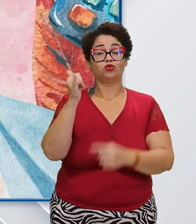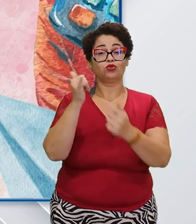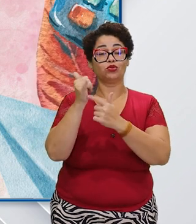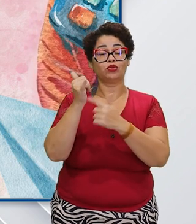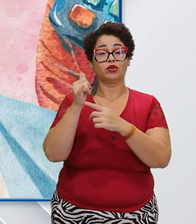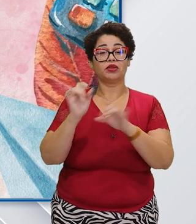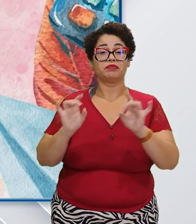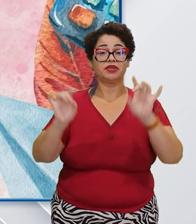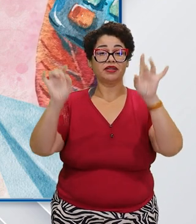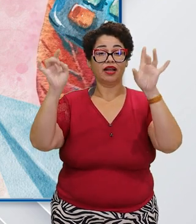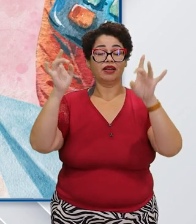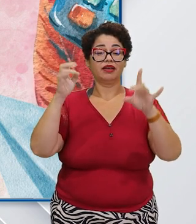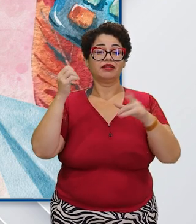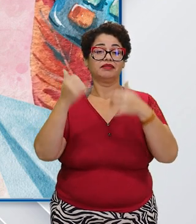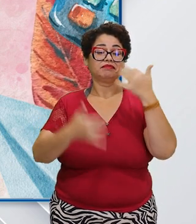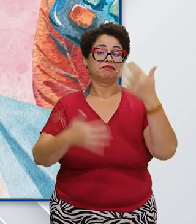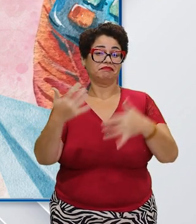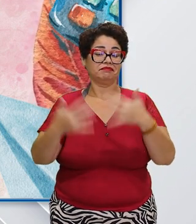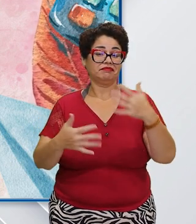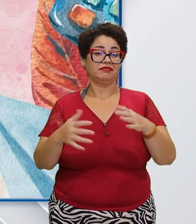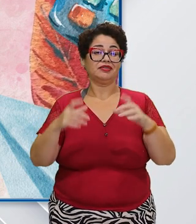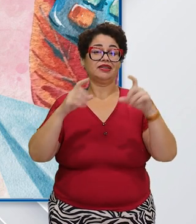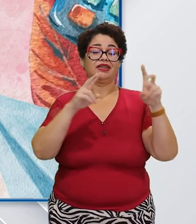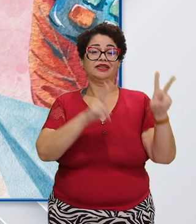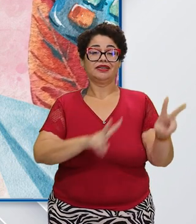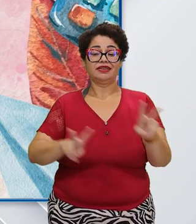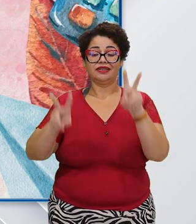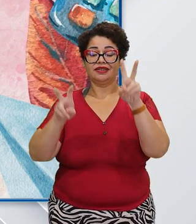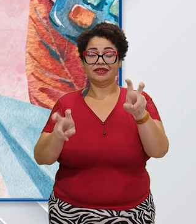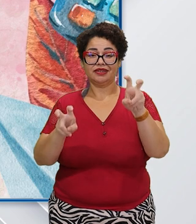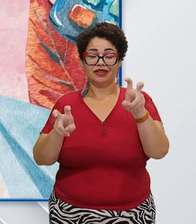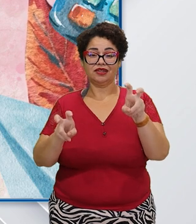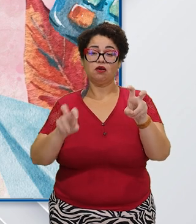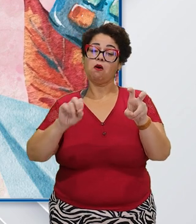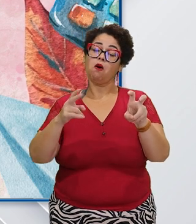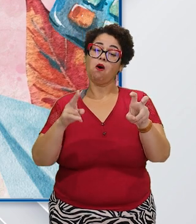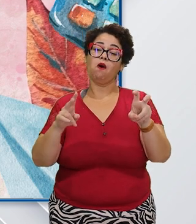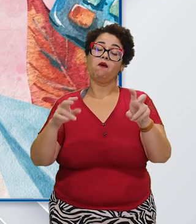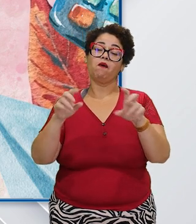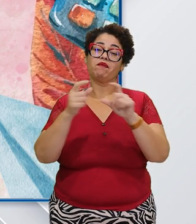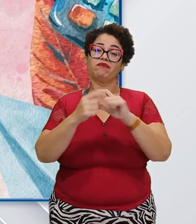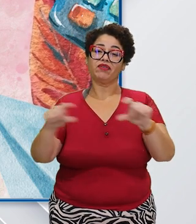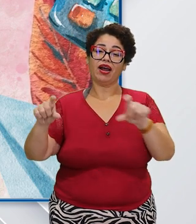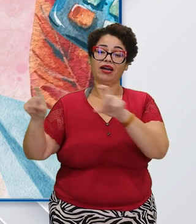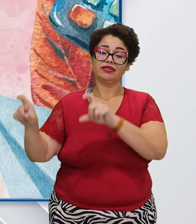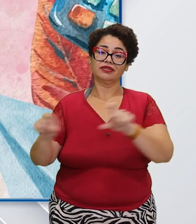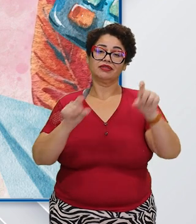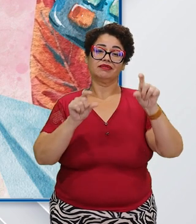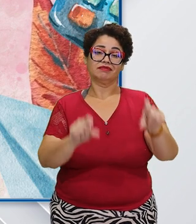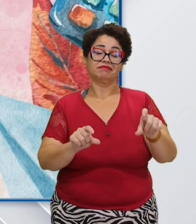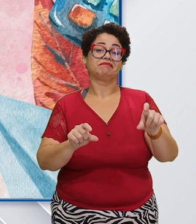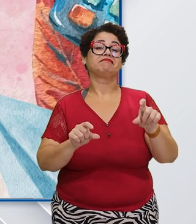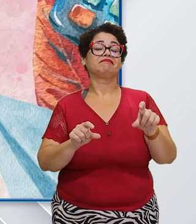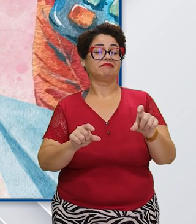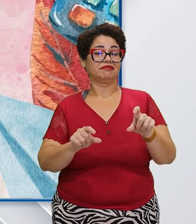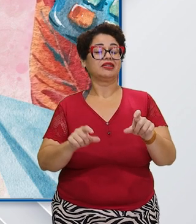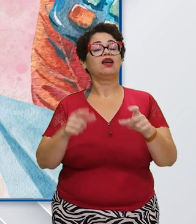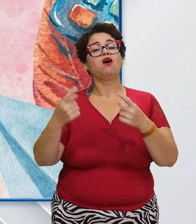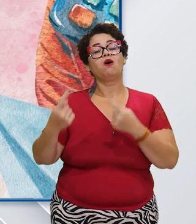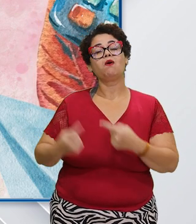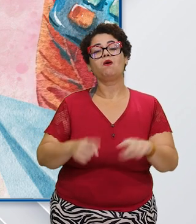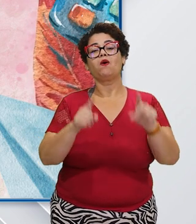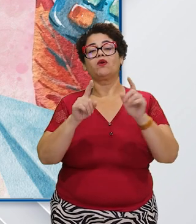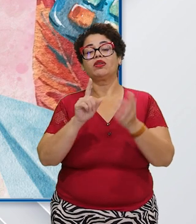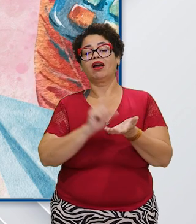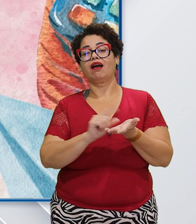especialistas na área citações diretas ou paráfrases desses discursos e